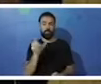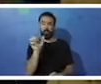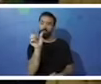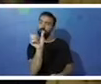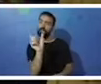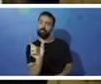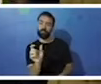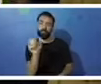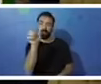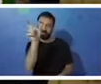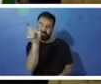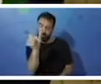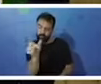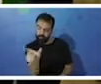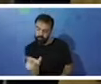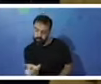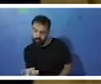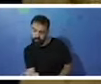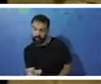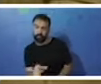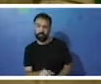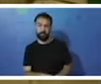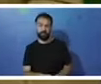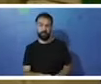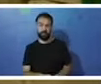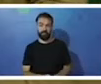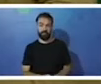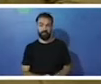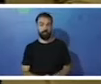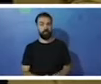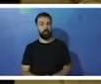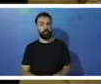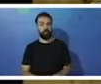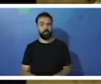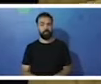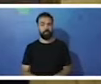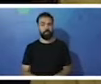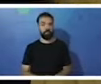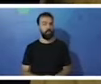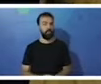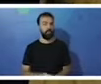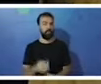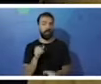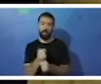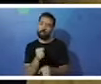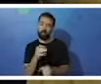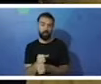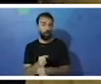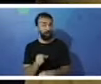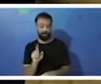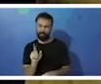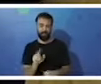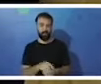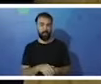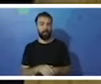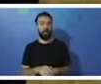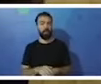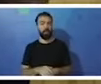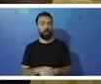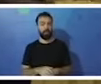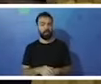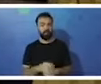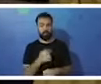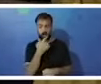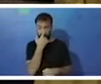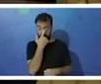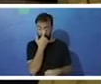estimativas. Mas atenção, sem fazer o cálculo, então é estimativa mesmo. Eu não vou esperar